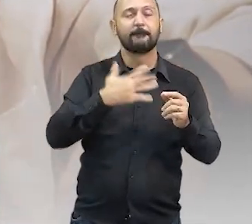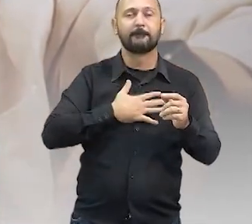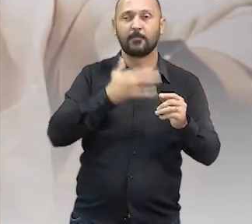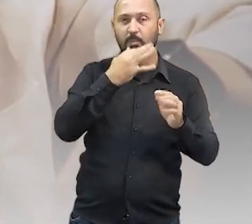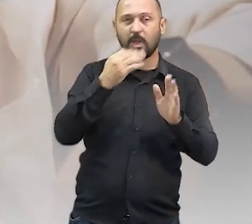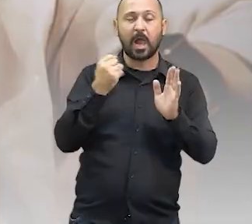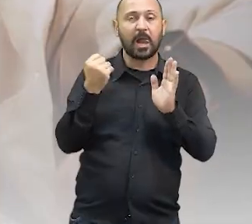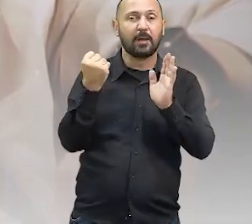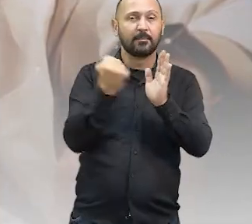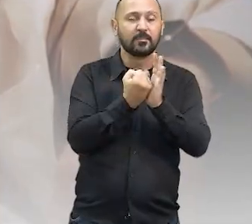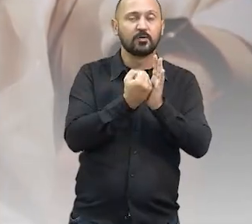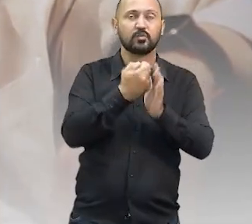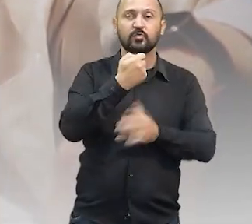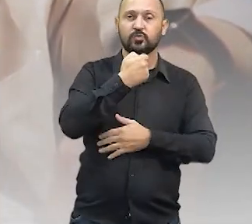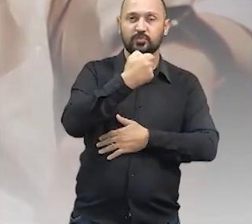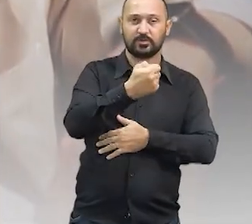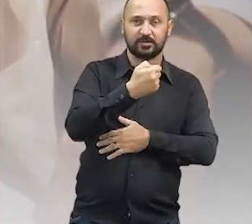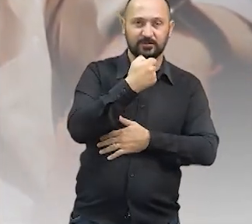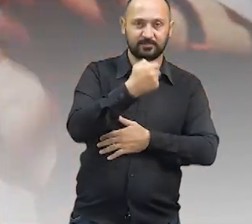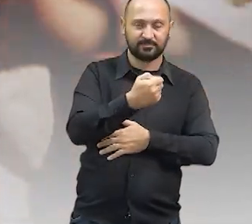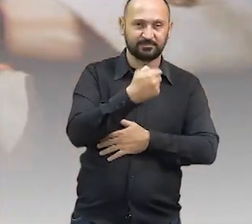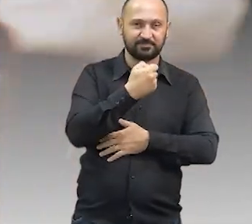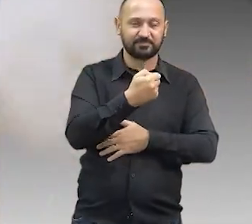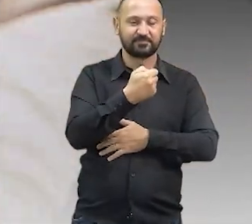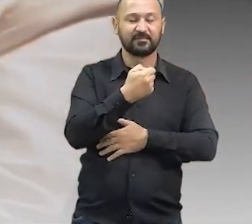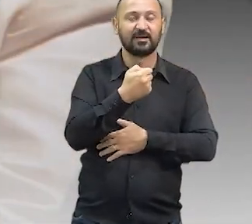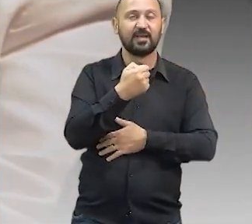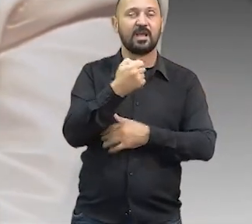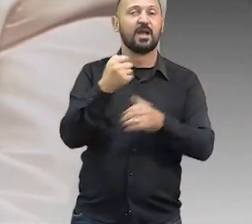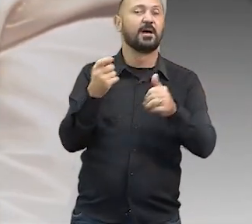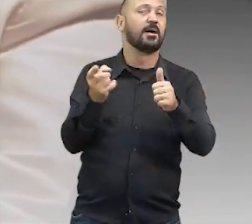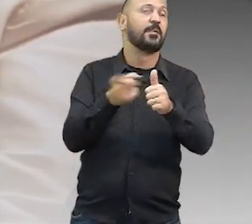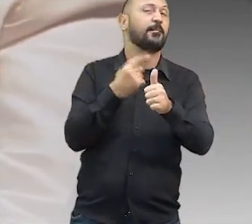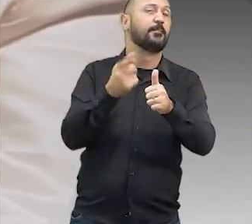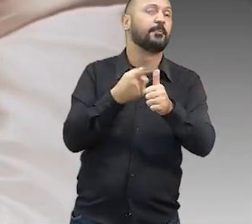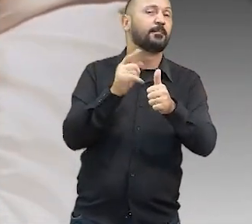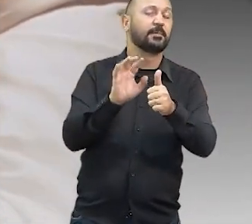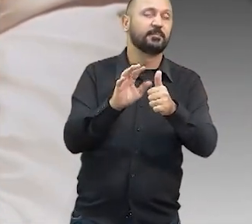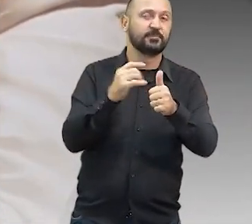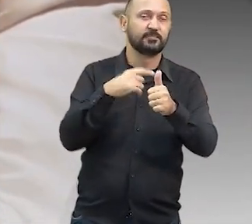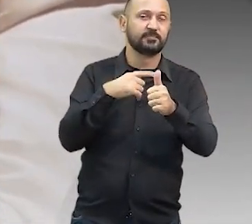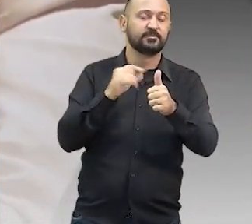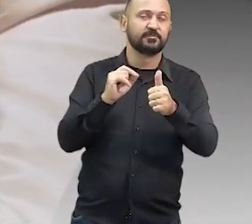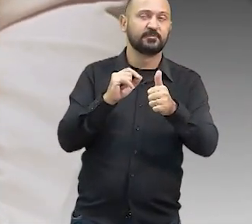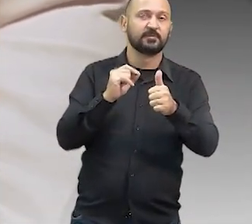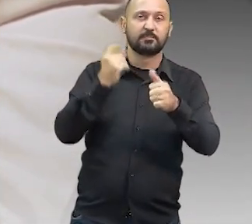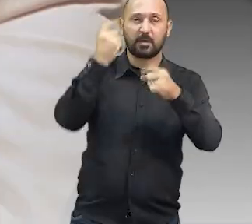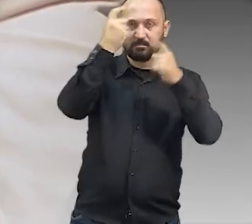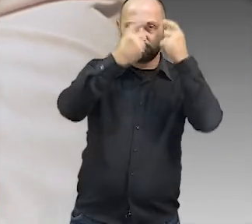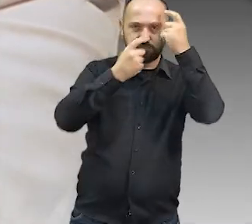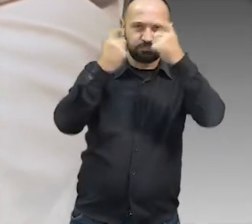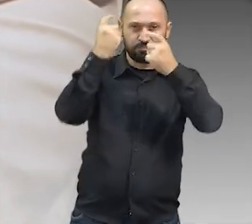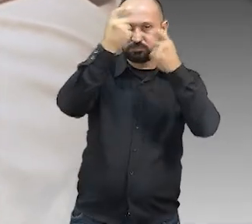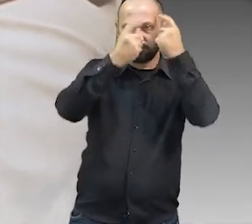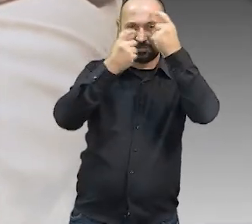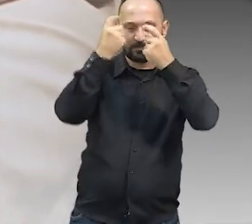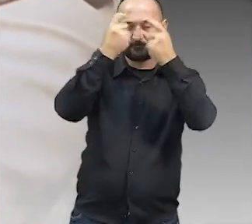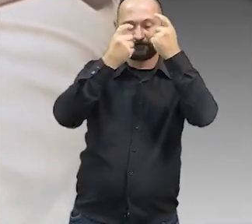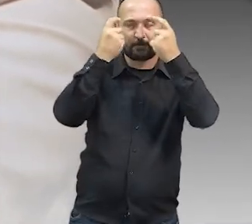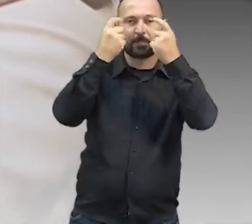jornalismo, primeiro eu tenho uma preocupação muito grande com